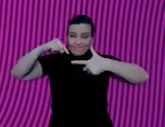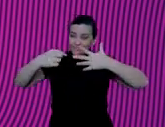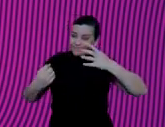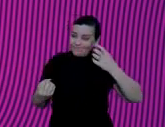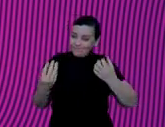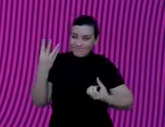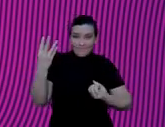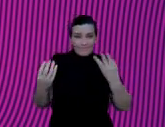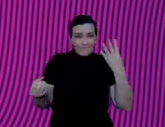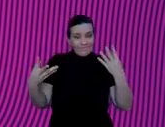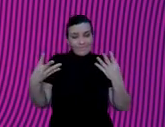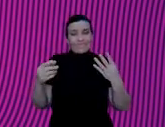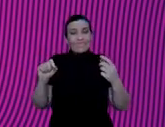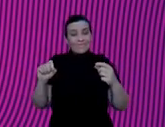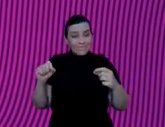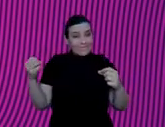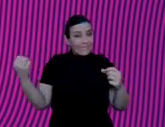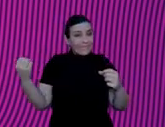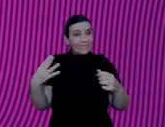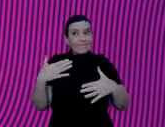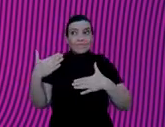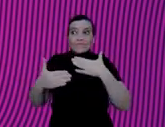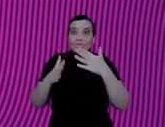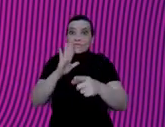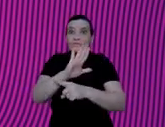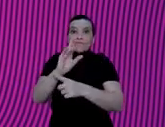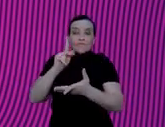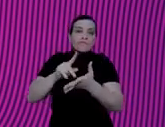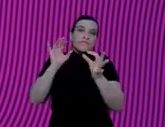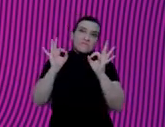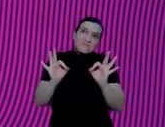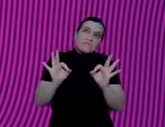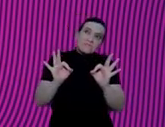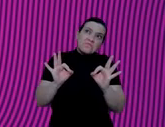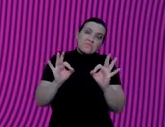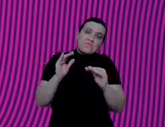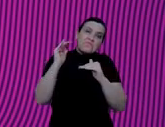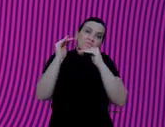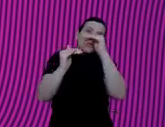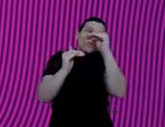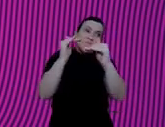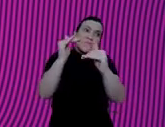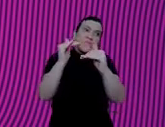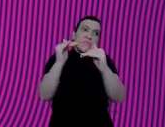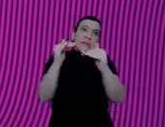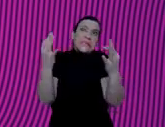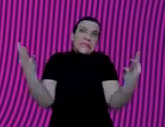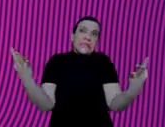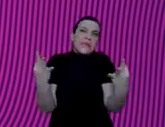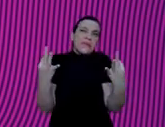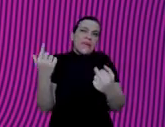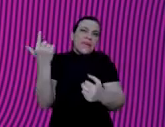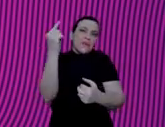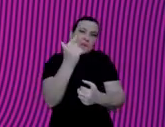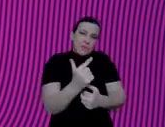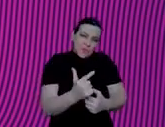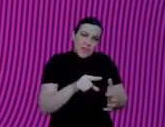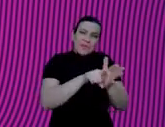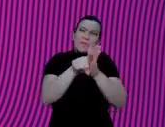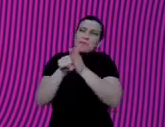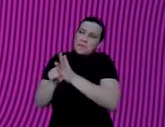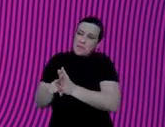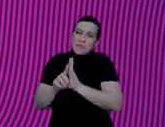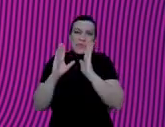são parciais. Há um nível de sucesso, mas que não é um nível de sucesso elevado. Todas as pesquisas mostram isso com relação, né, aos